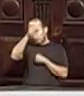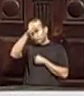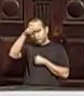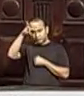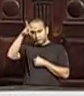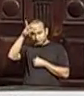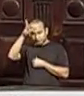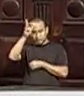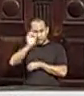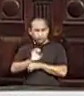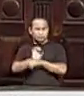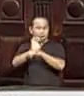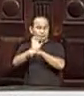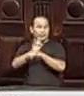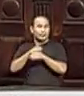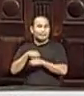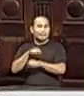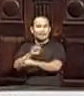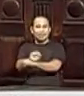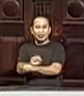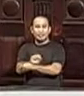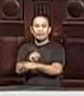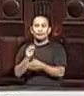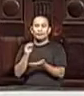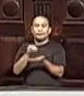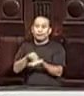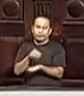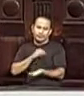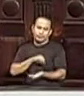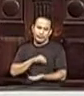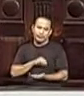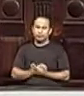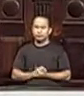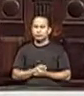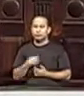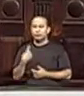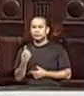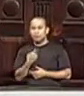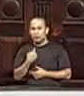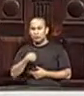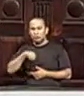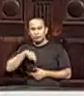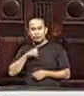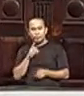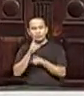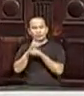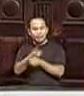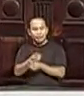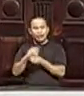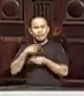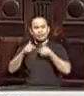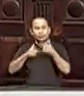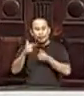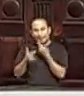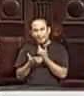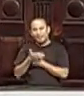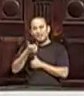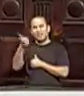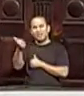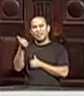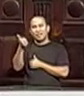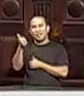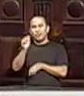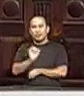está praticamente paralisado por falta de recursos. Se nós vamos encontrar e vamos lutar para melhorar a situação